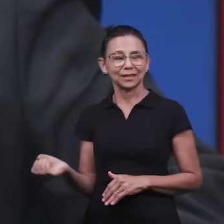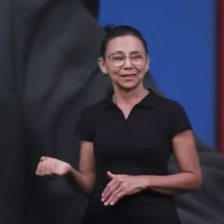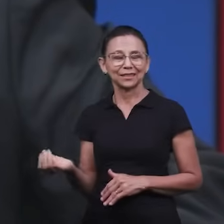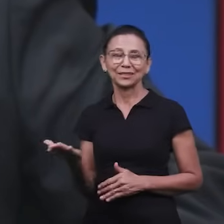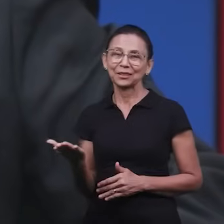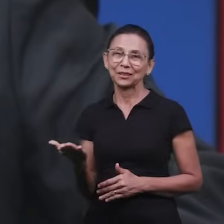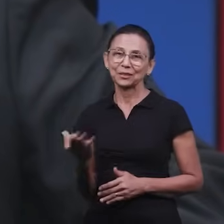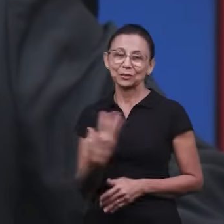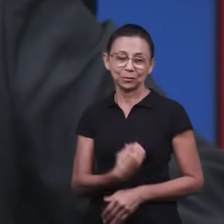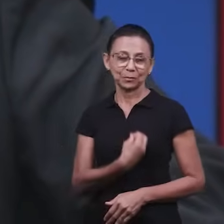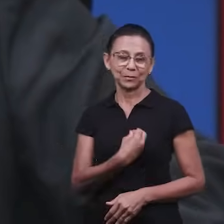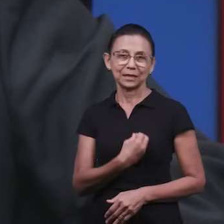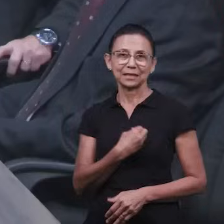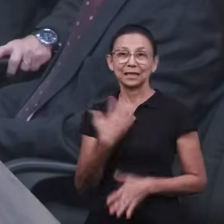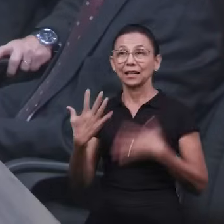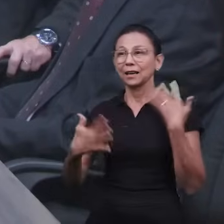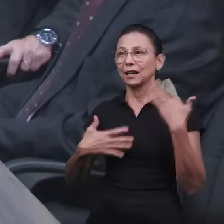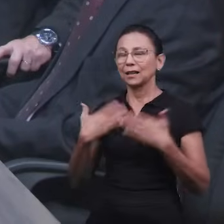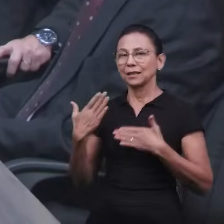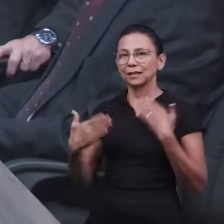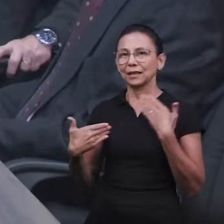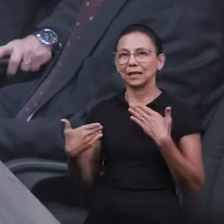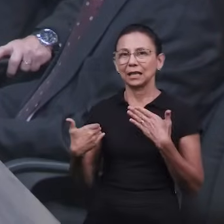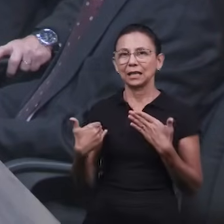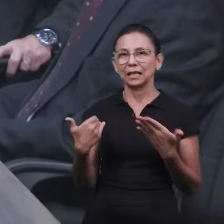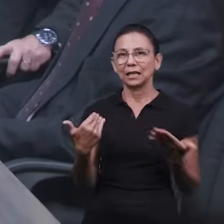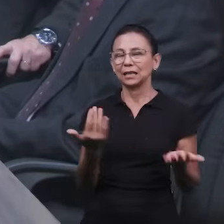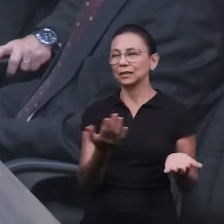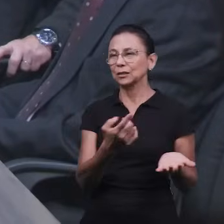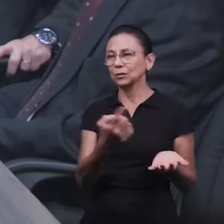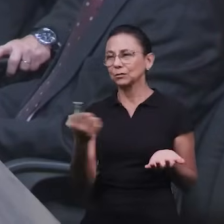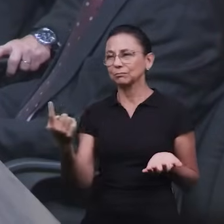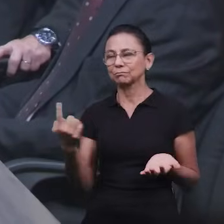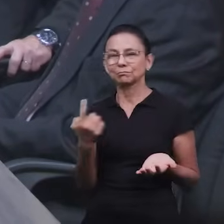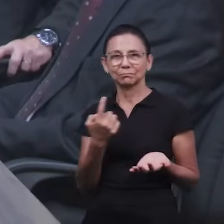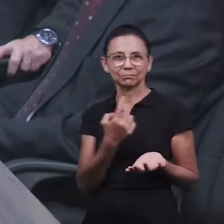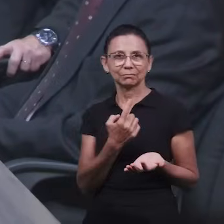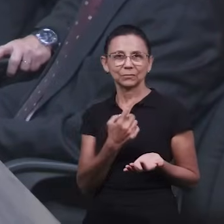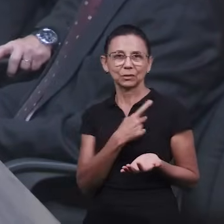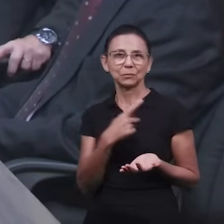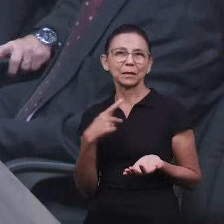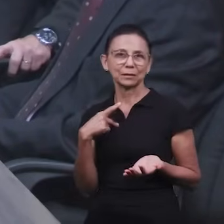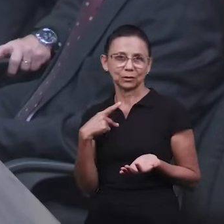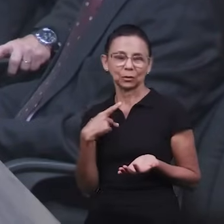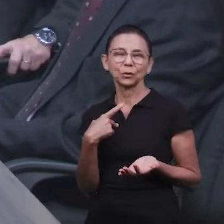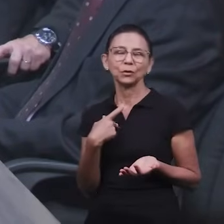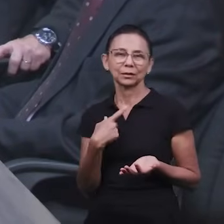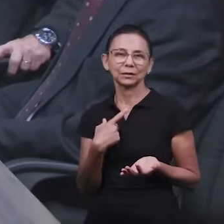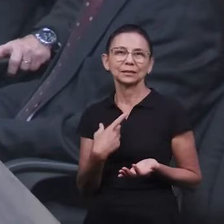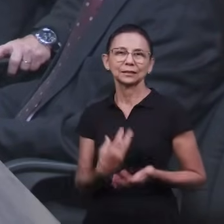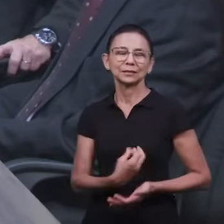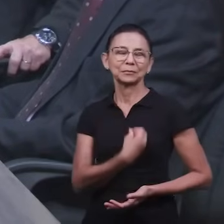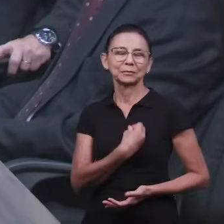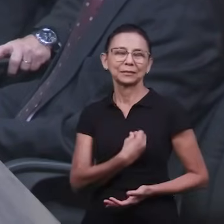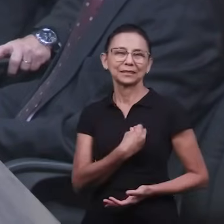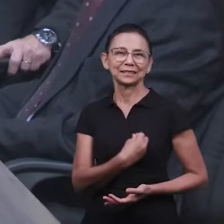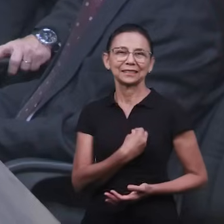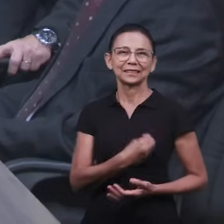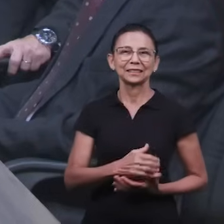com muita alegria com a presença do pastor Pedro, o pastor Antônio Falcão, Amém. o